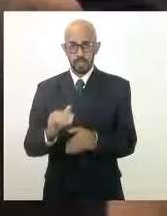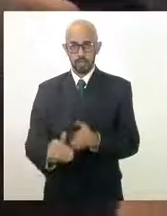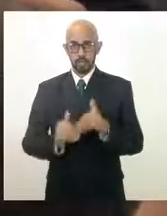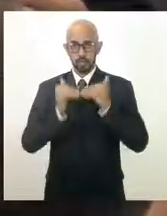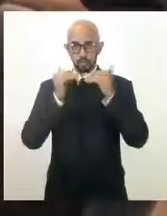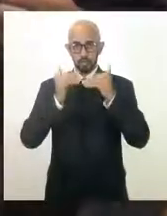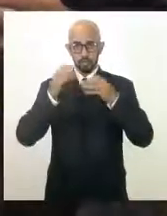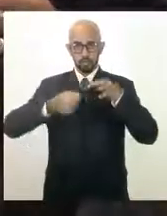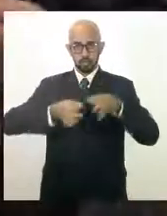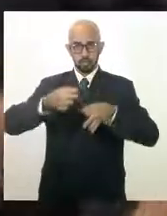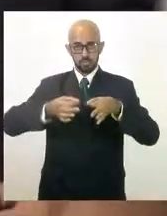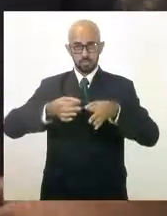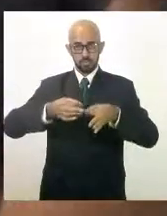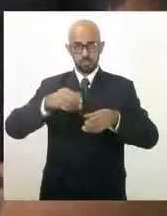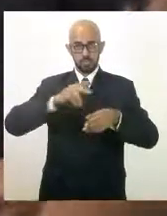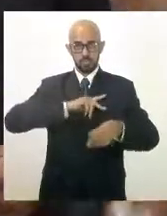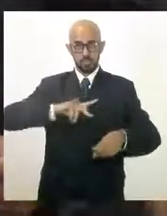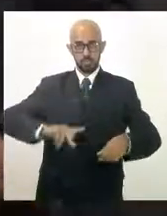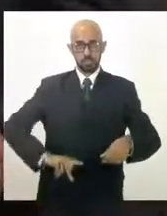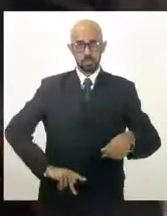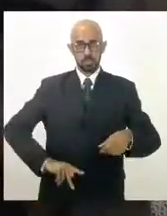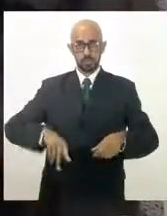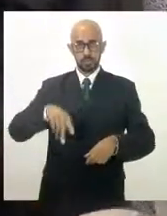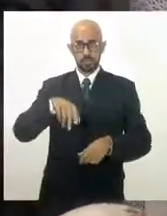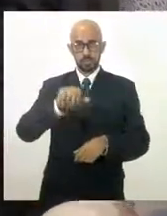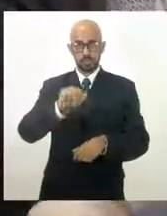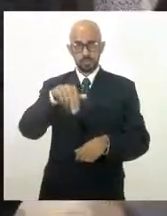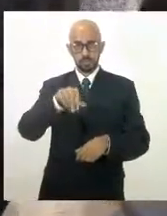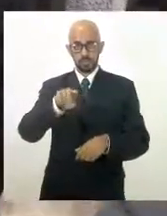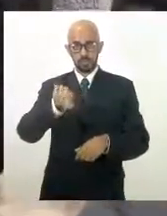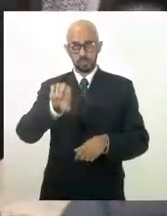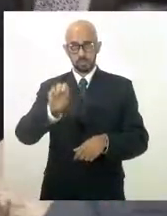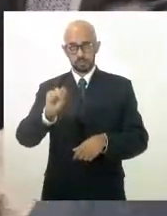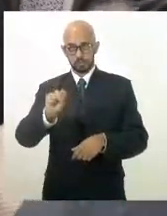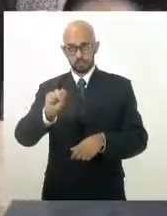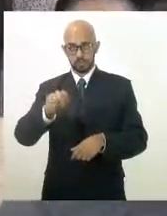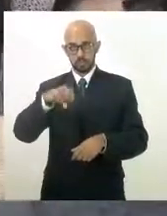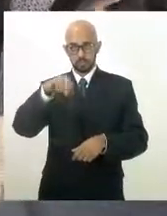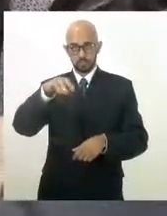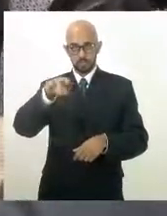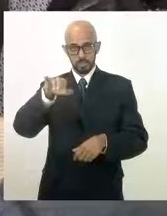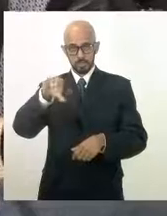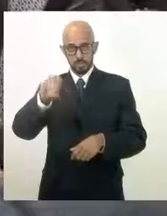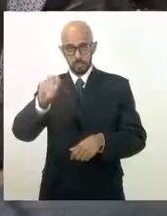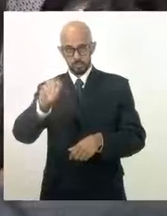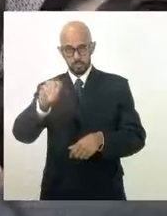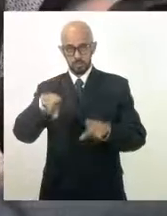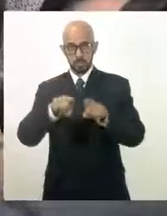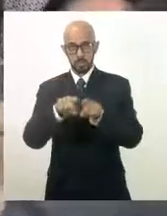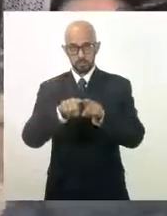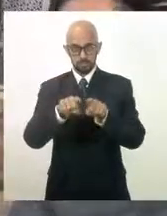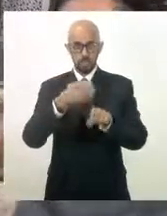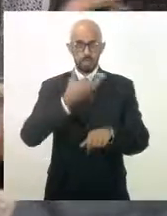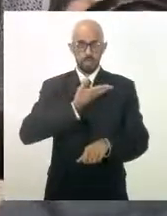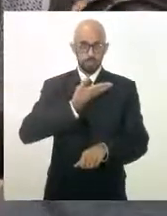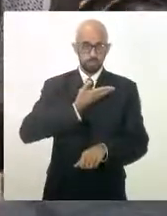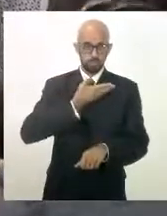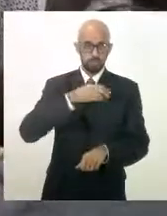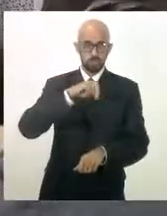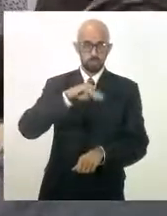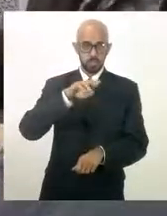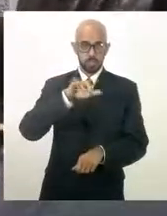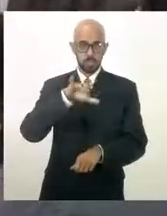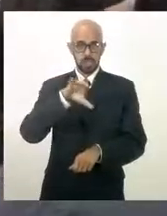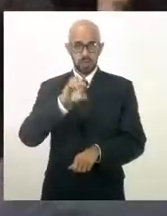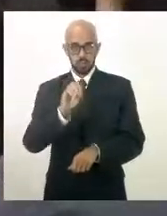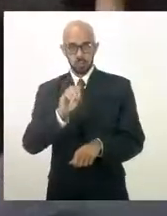presidente da Andes, desembargador Marcelo Burratem, nosso amigo, também amigo Marcelo Burratem, mas